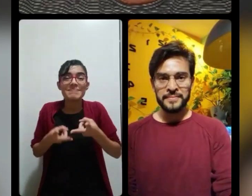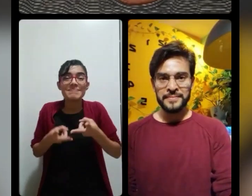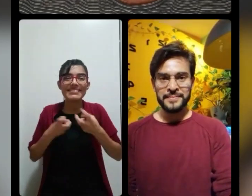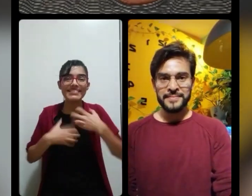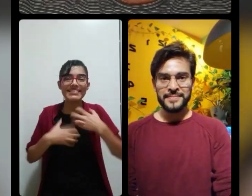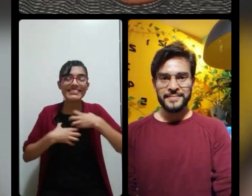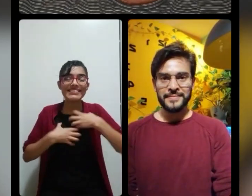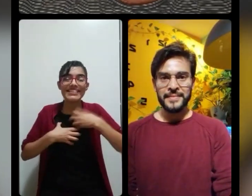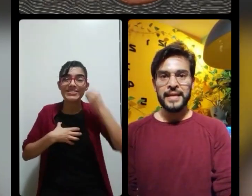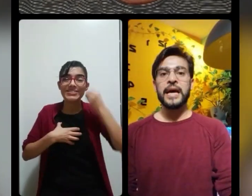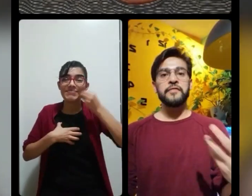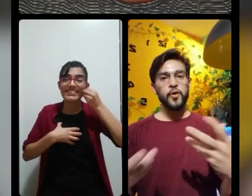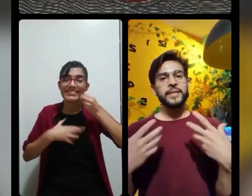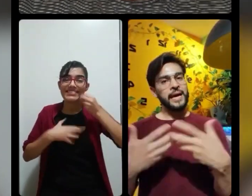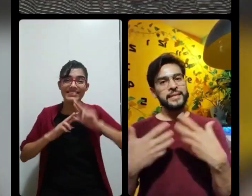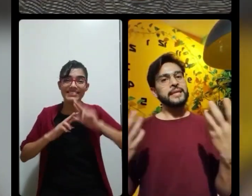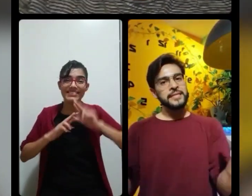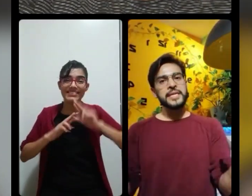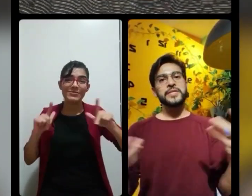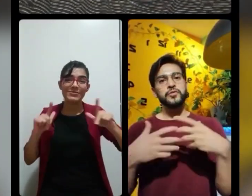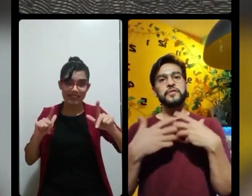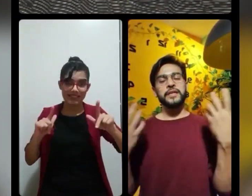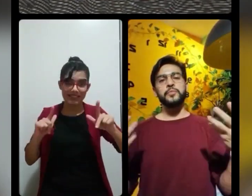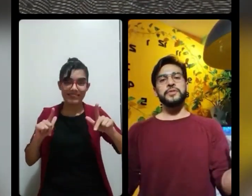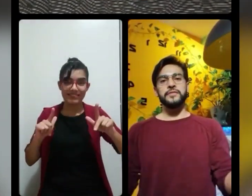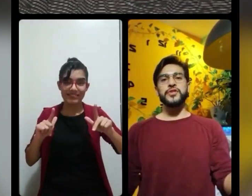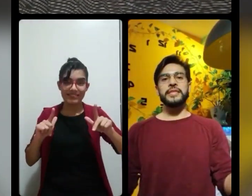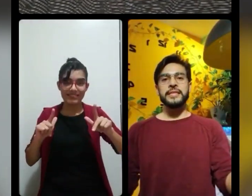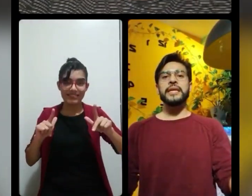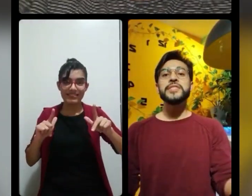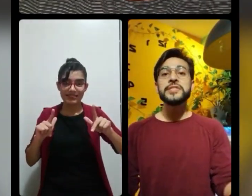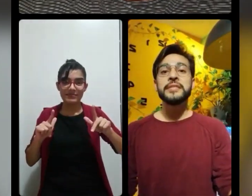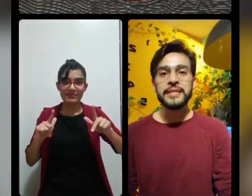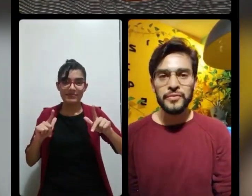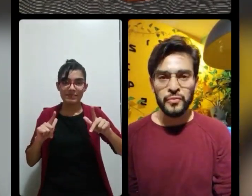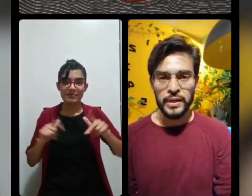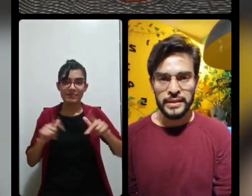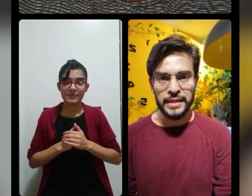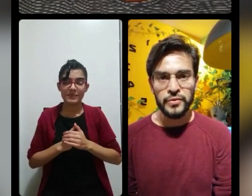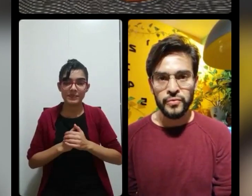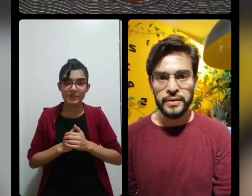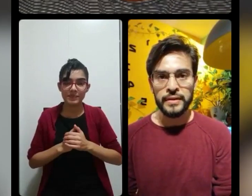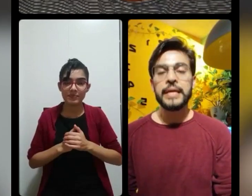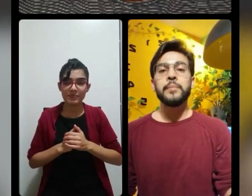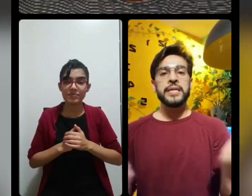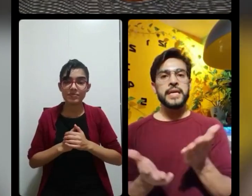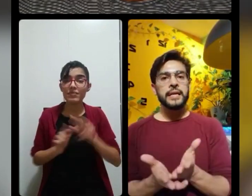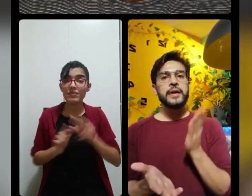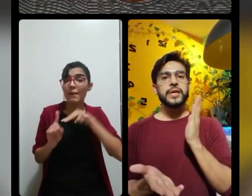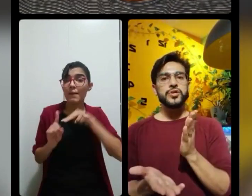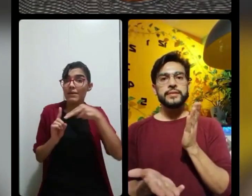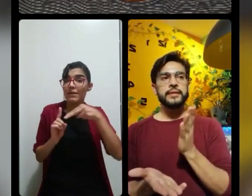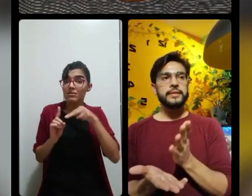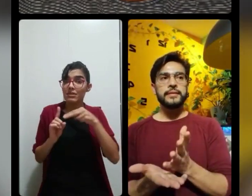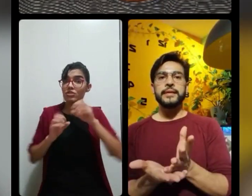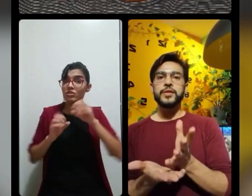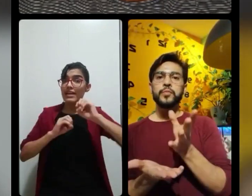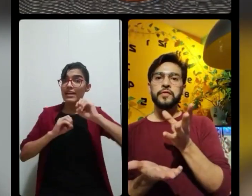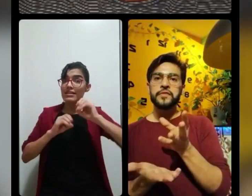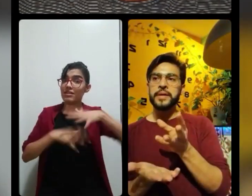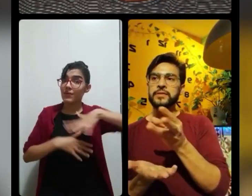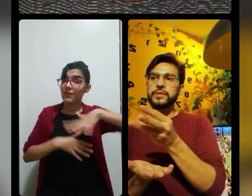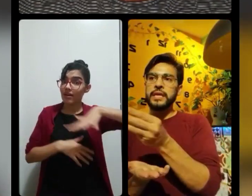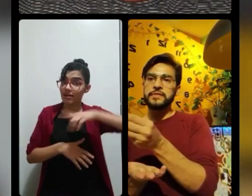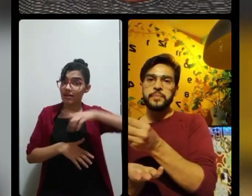língua. Né? Na didatização, estou falando do ponto de vista de quem está ensinando uma literatura. Mas é claro que a gente tem que entender